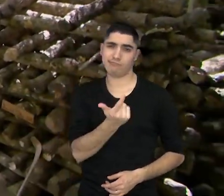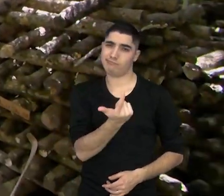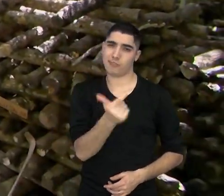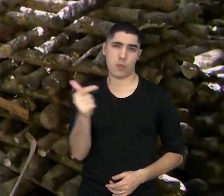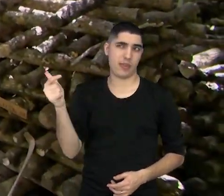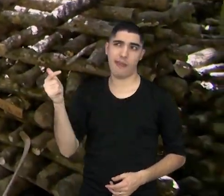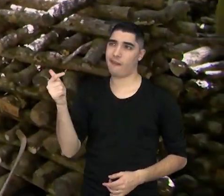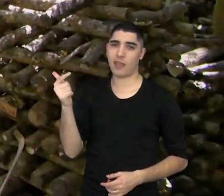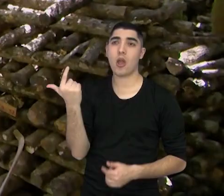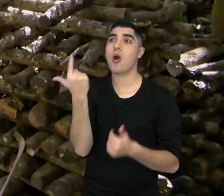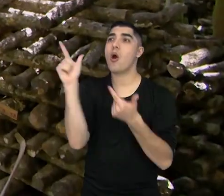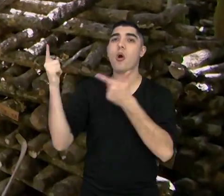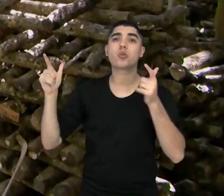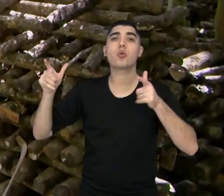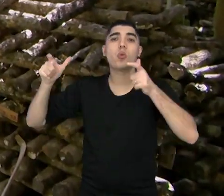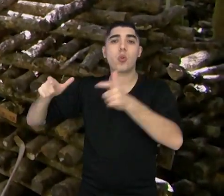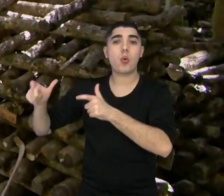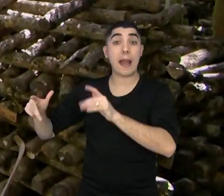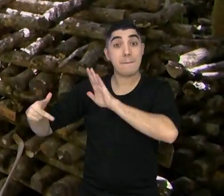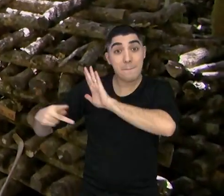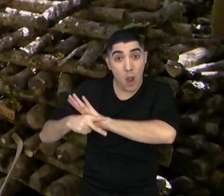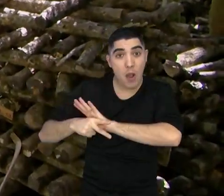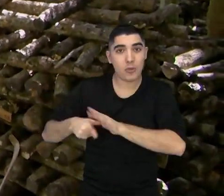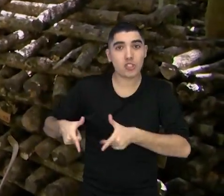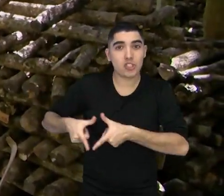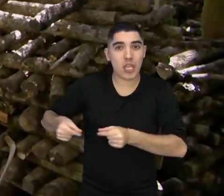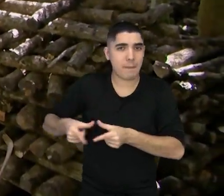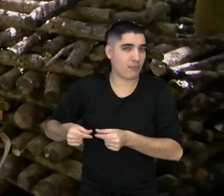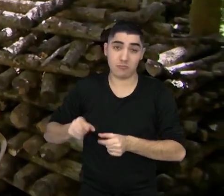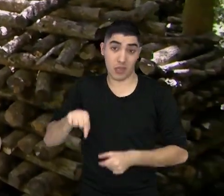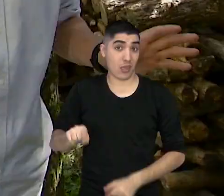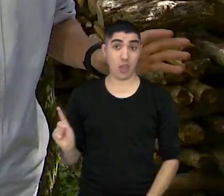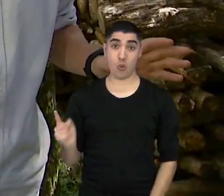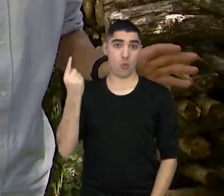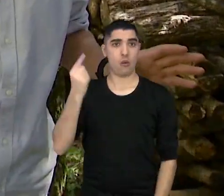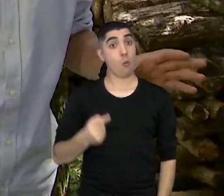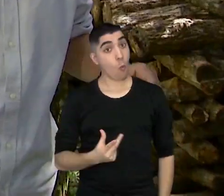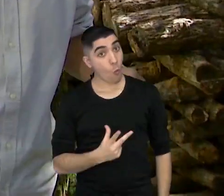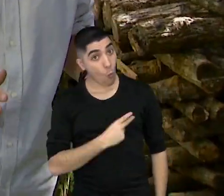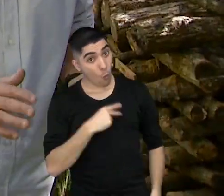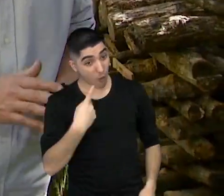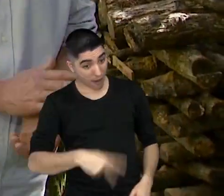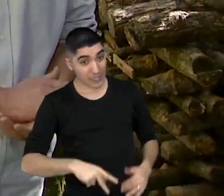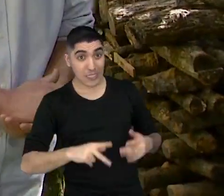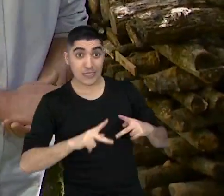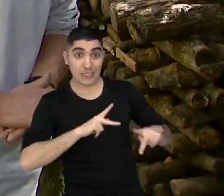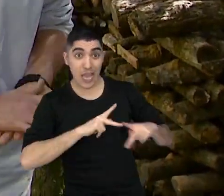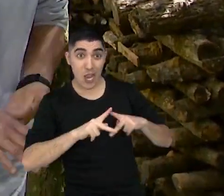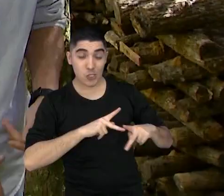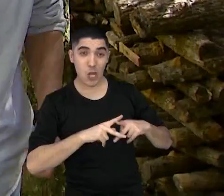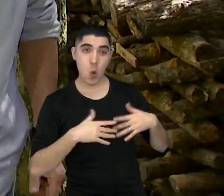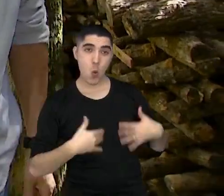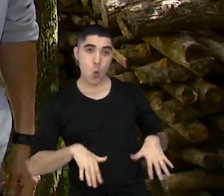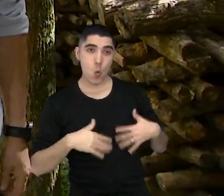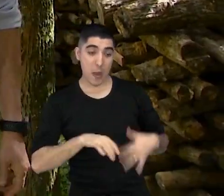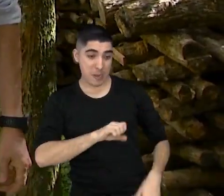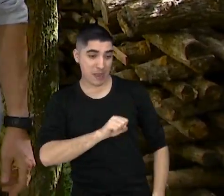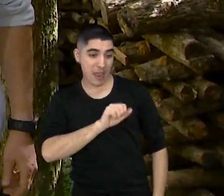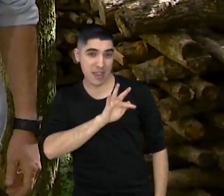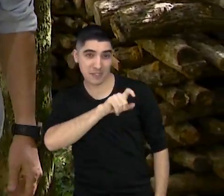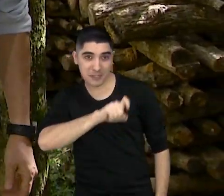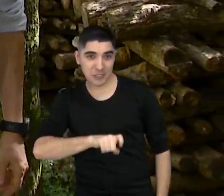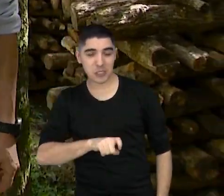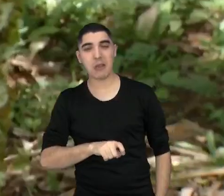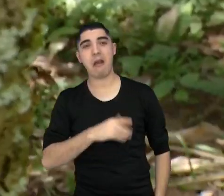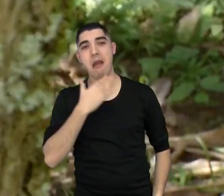tenha nenhum cultivo assim, tipicamente japonês. Esse é o único do Brasil. É, em São José dos Campos, no distrito de São Francisco